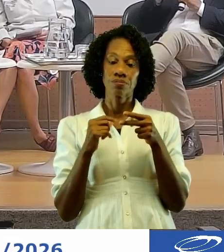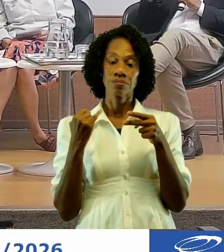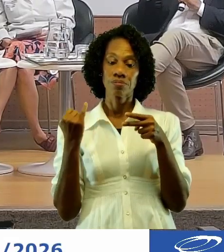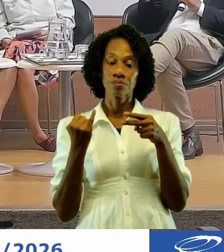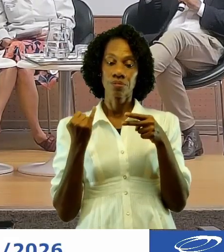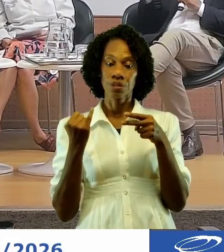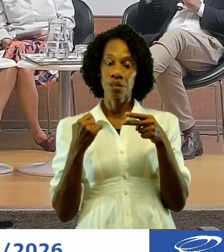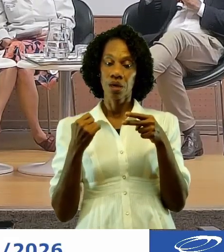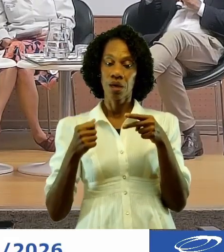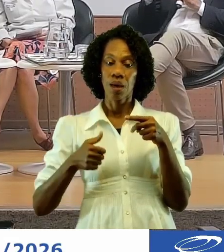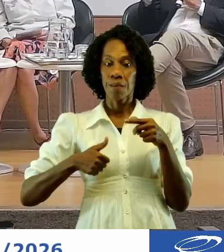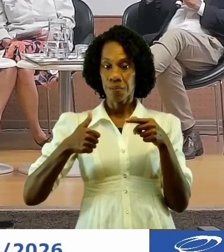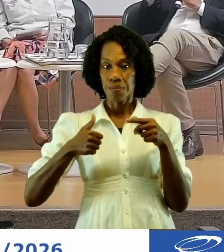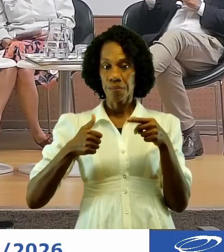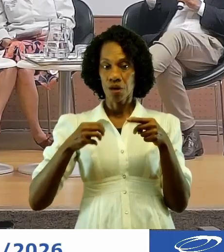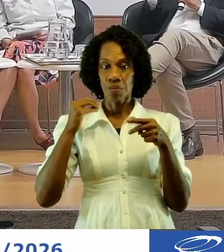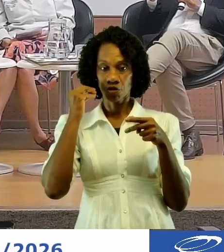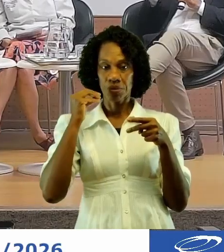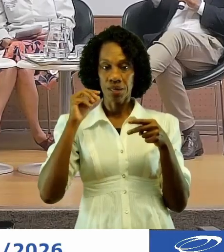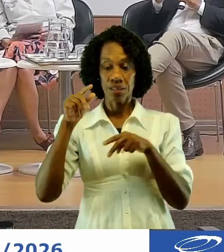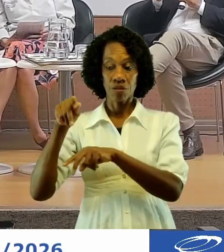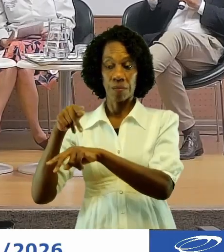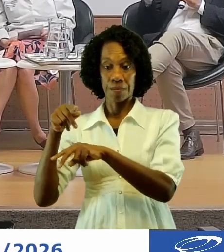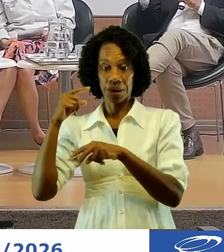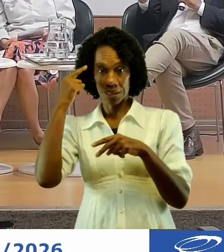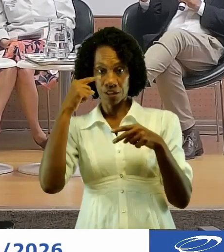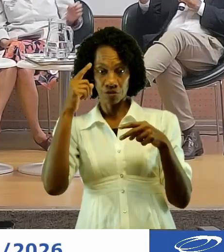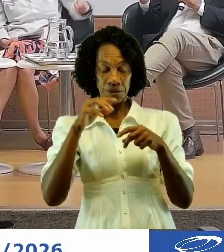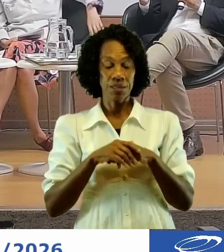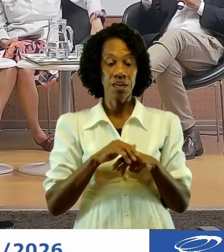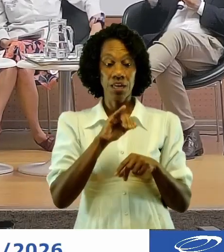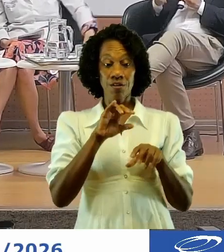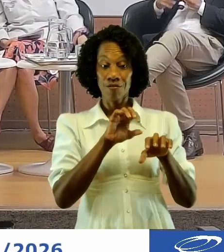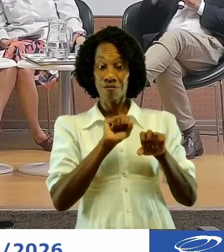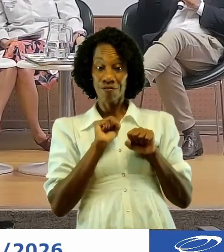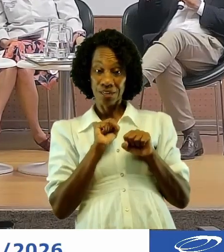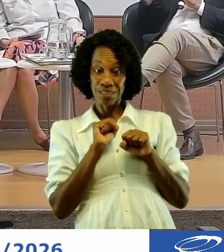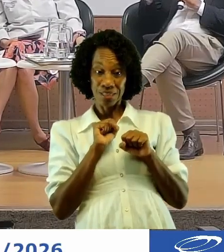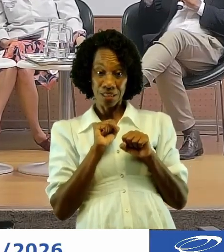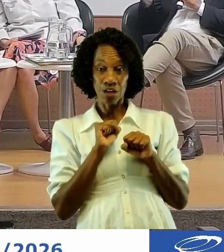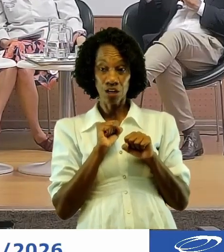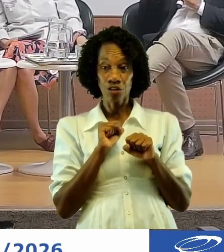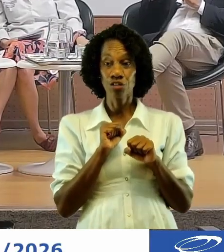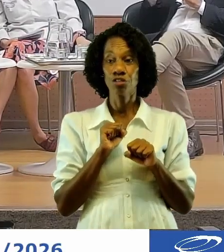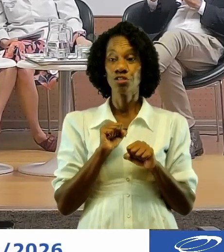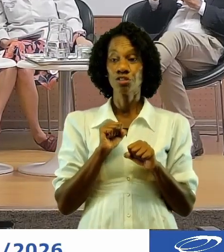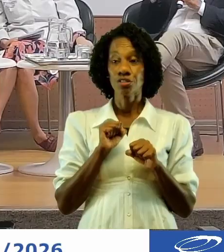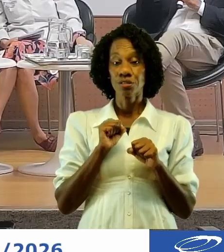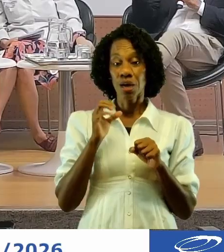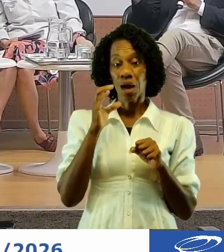uma experiência da Espanha, nas infecções precoces, com identificação de uma amostra